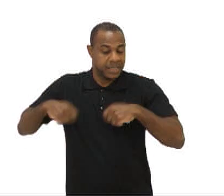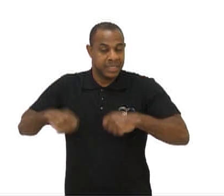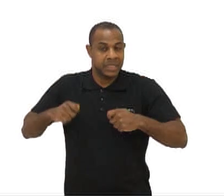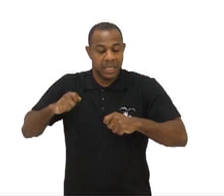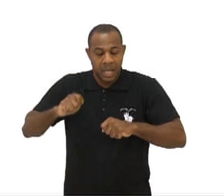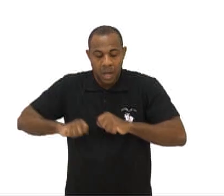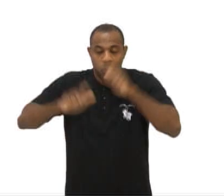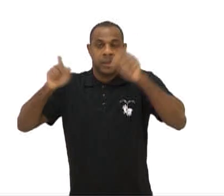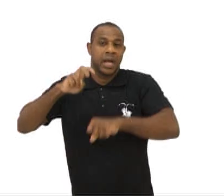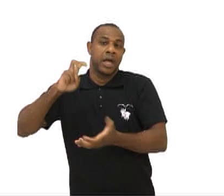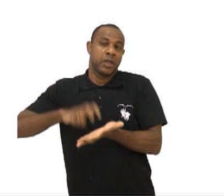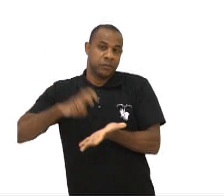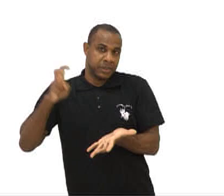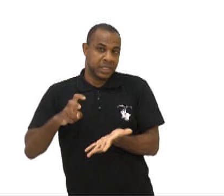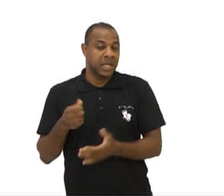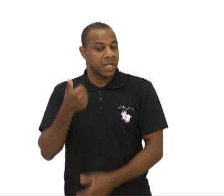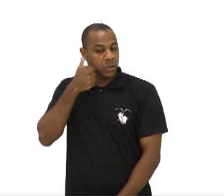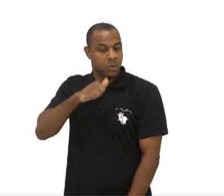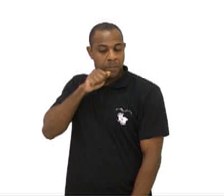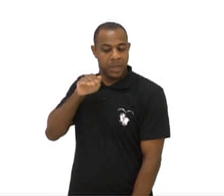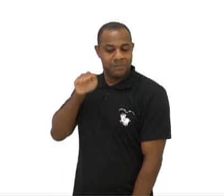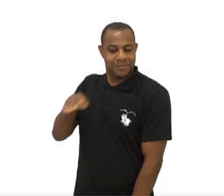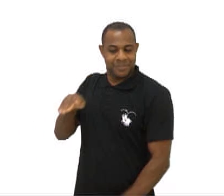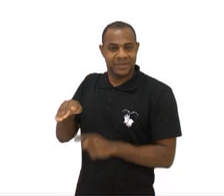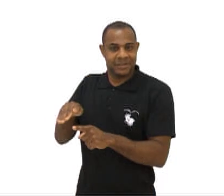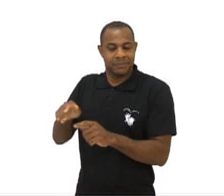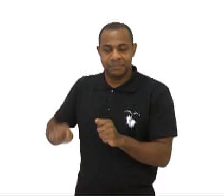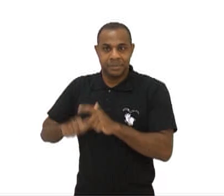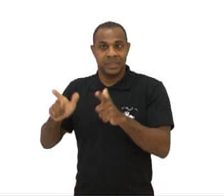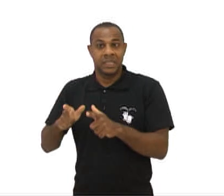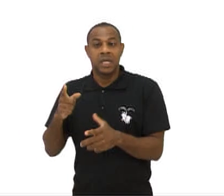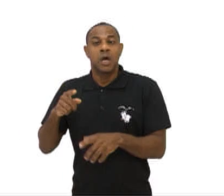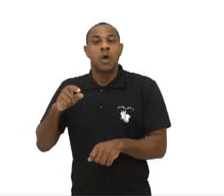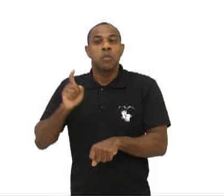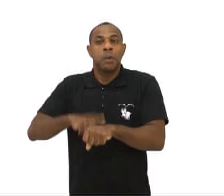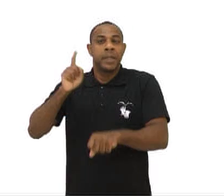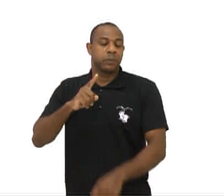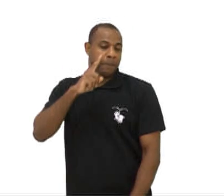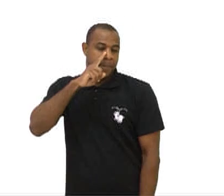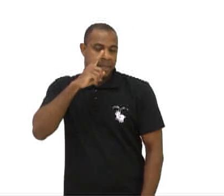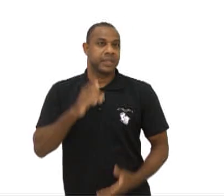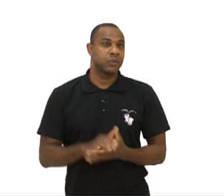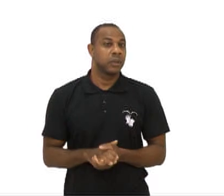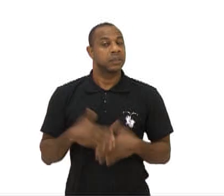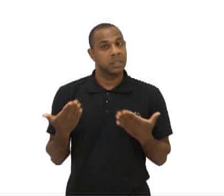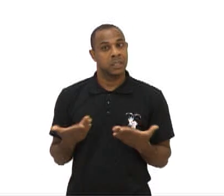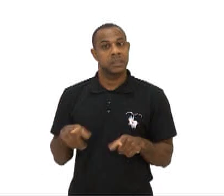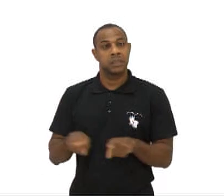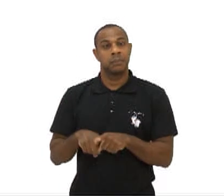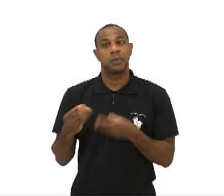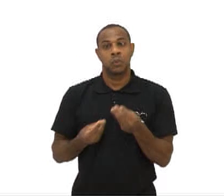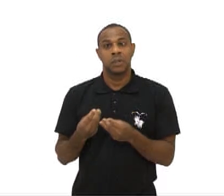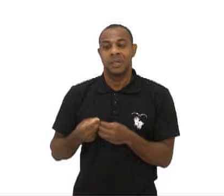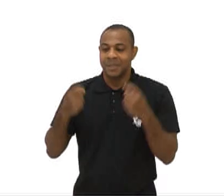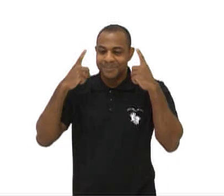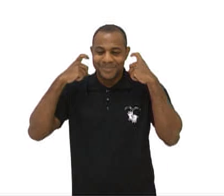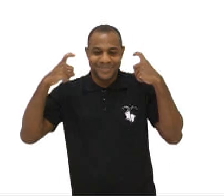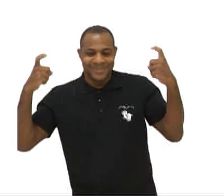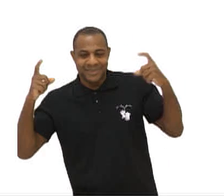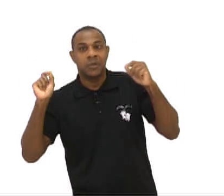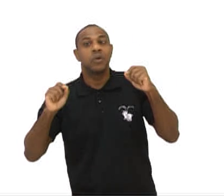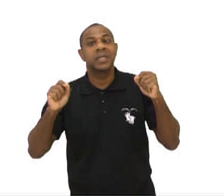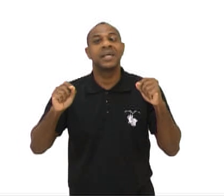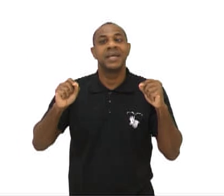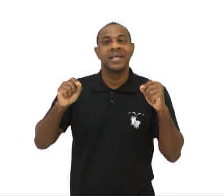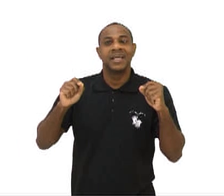de manhã, quando sua mãe o chama e em situações de perigo, como quando um alarme de incêndio